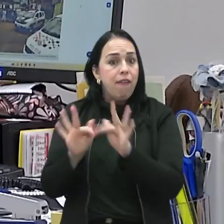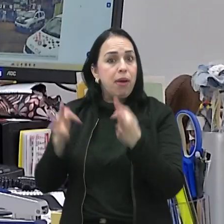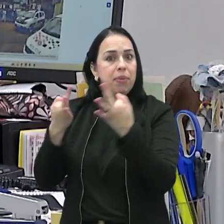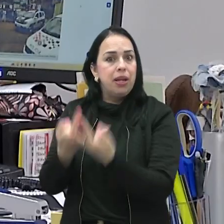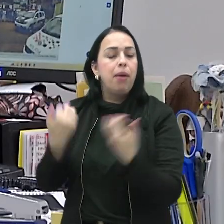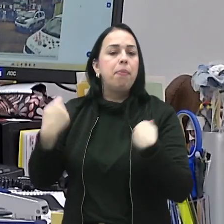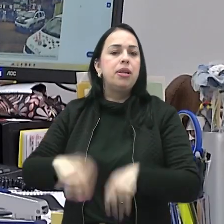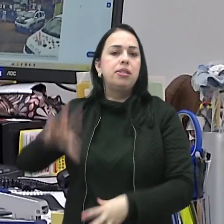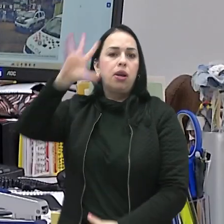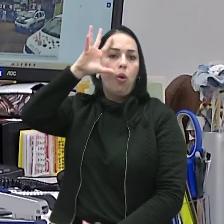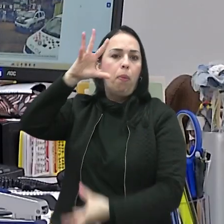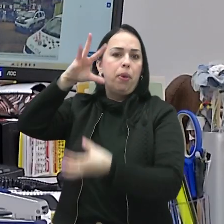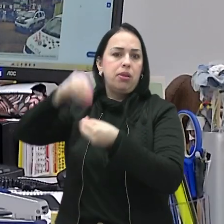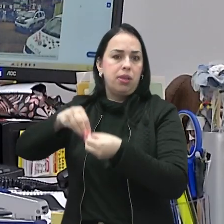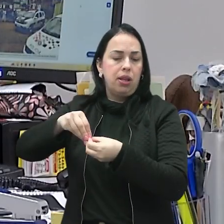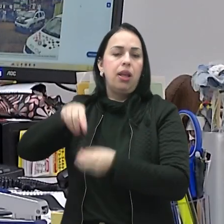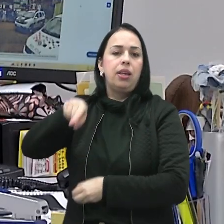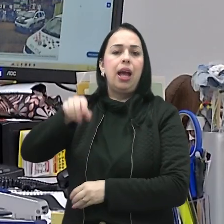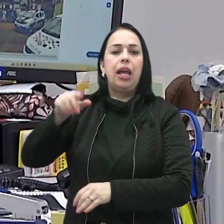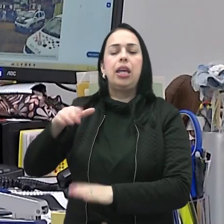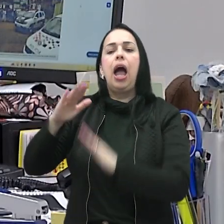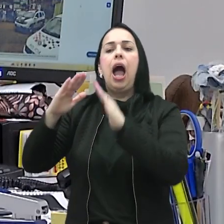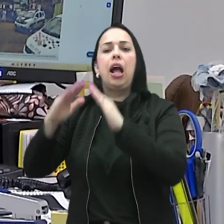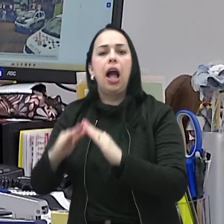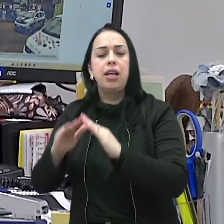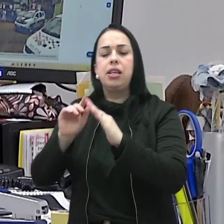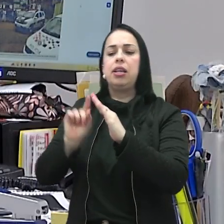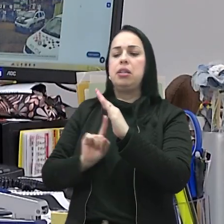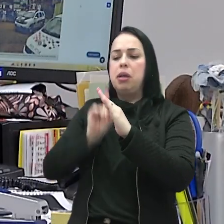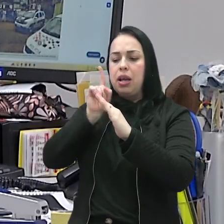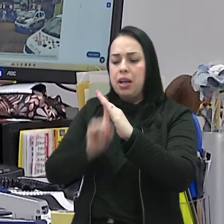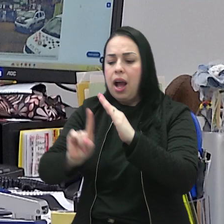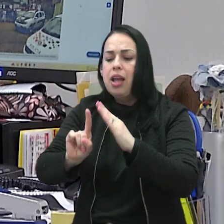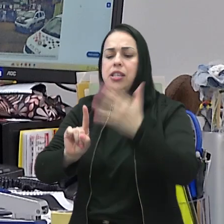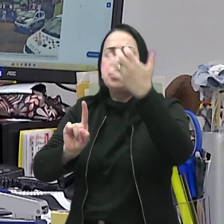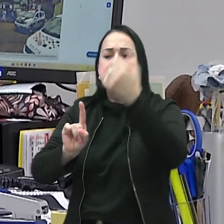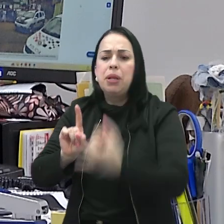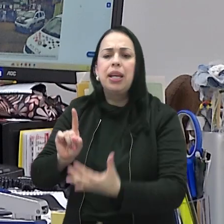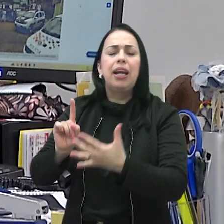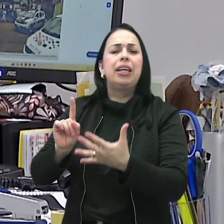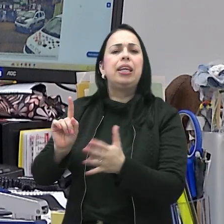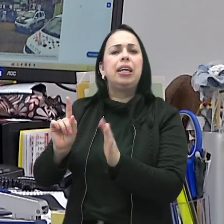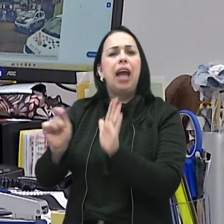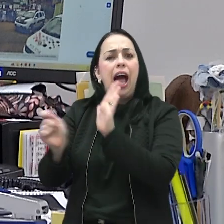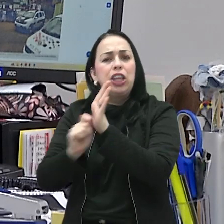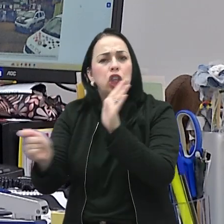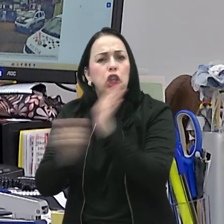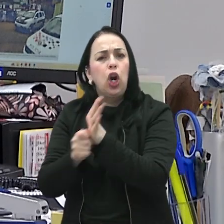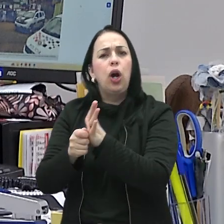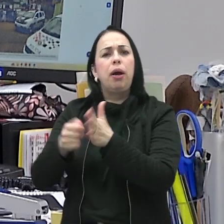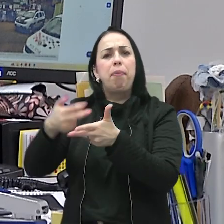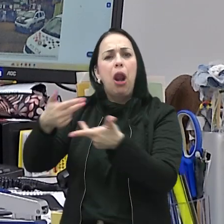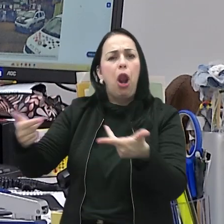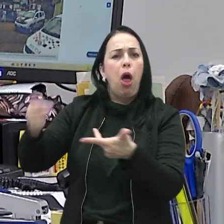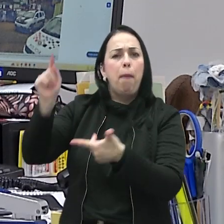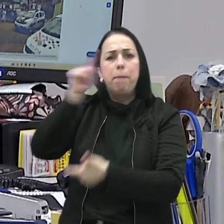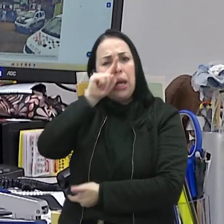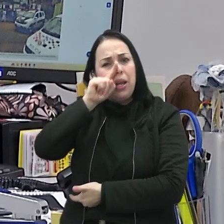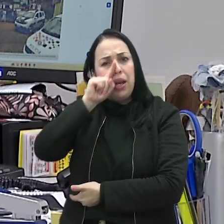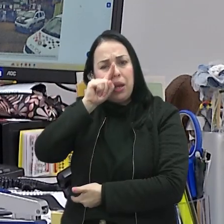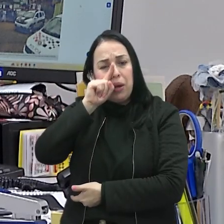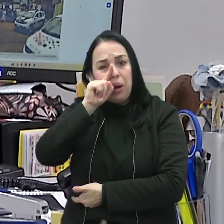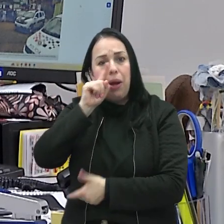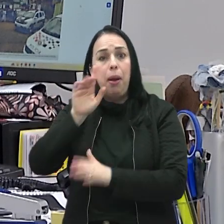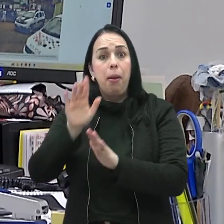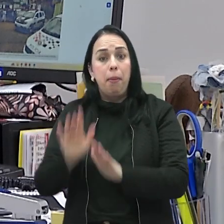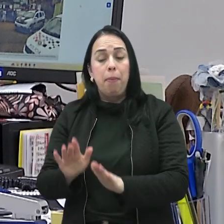A nossa intenção é que a família entenda que a casa precisa ser o lugar da proteção, onde ela fala sobre a droga, porque os filhos